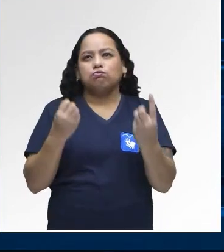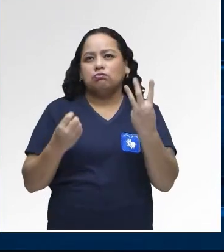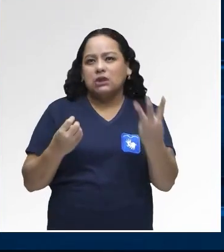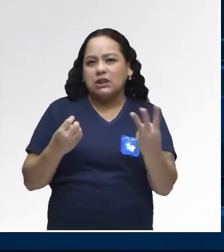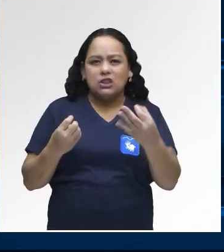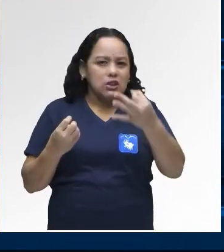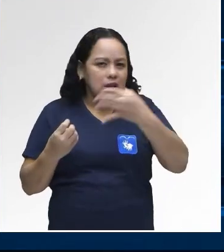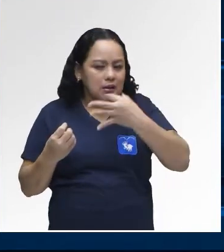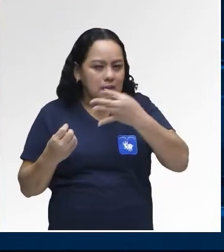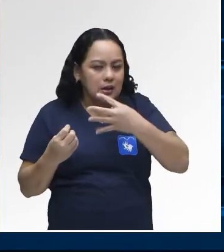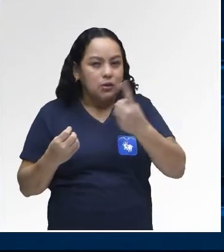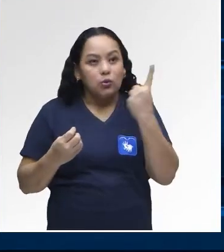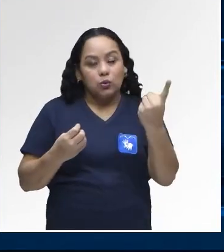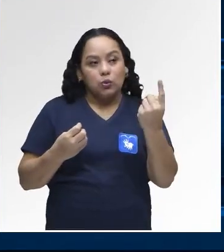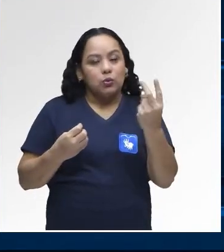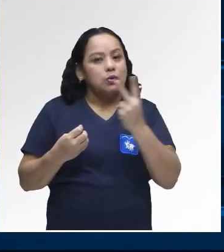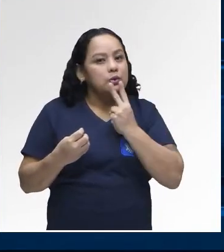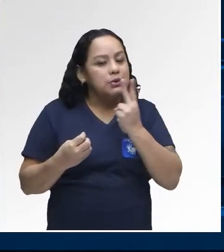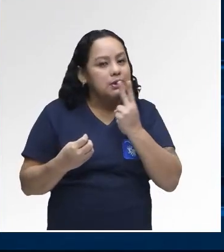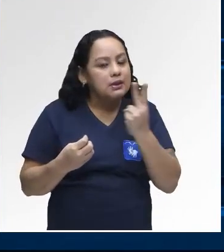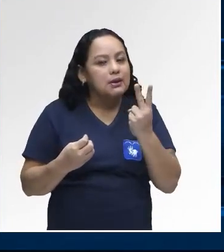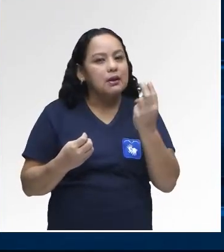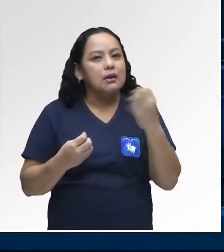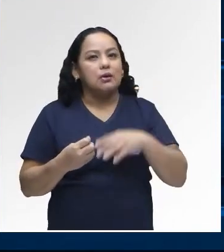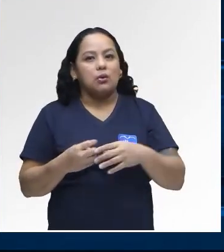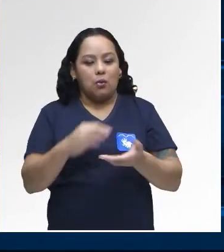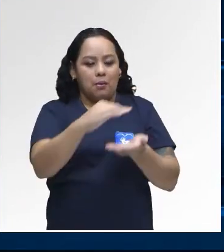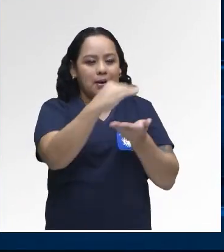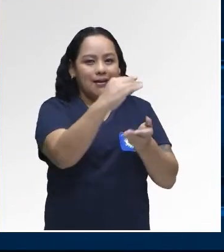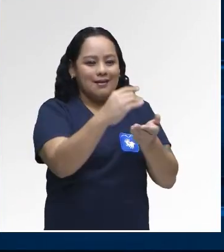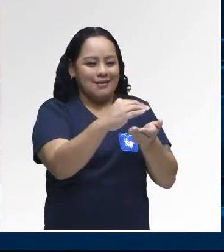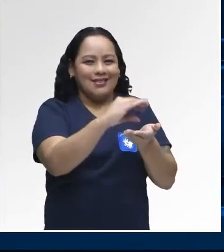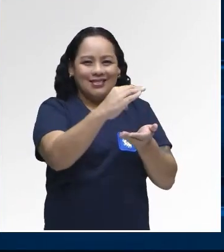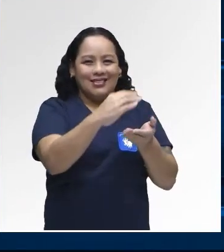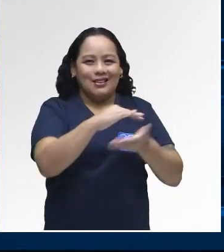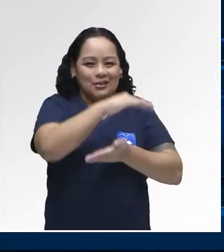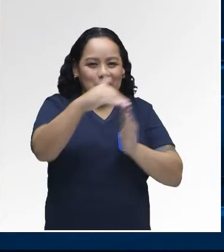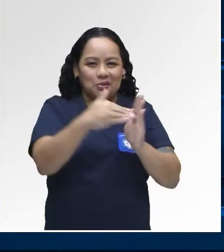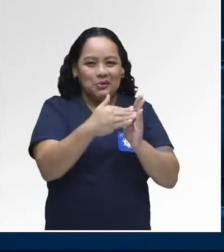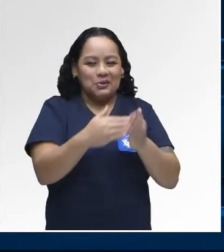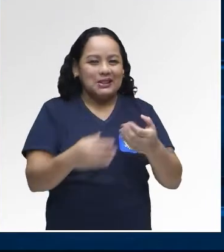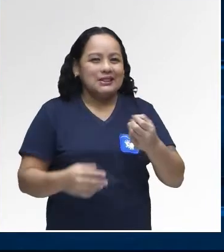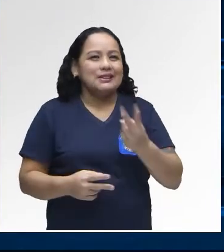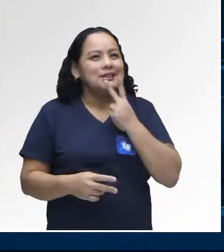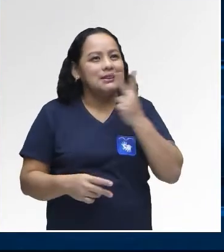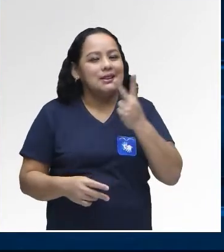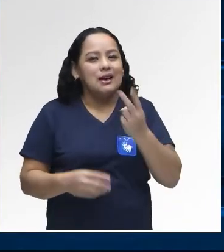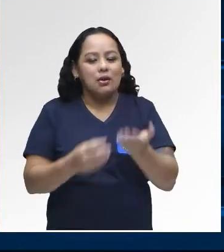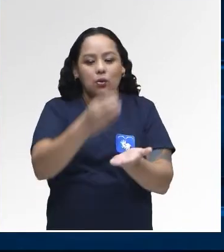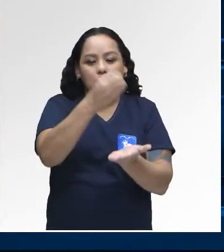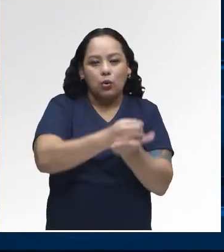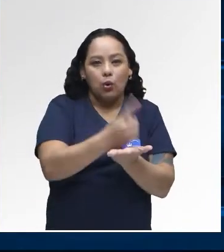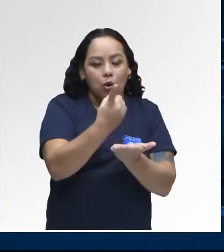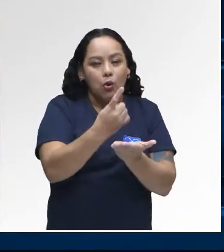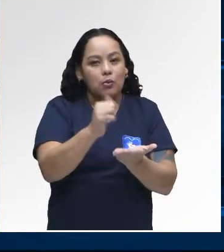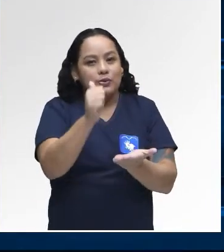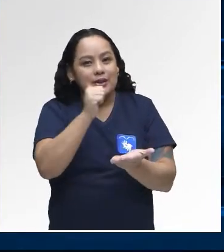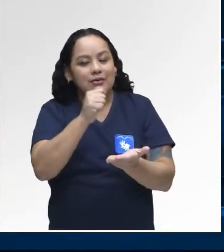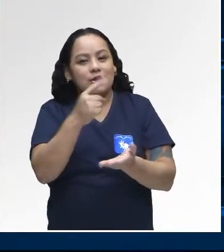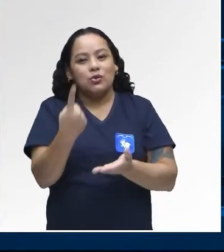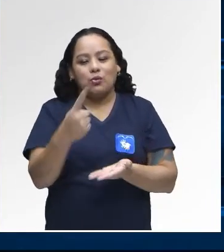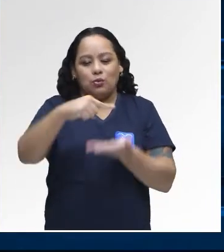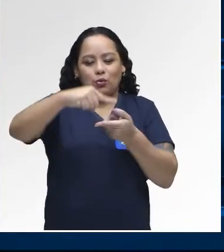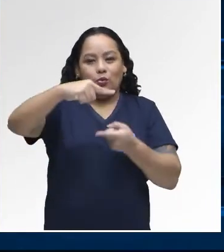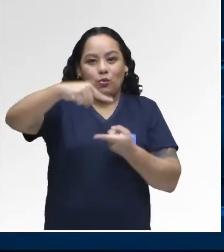se ela fuma um cigarro ou se ela fuma uma carteira de cigarro, se ela toma um copo de cerveja ou uma garrafa de